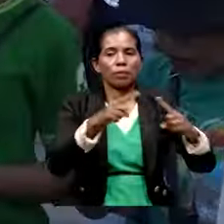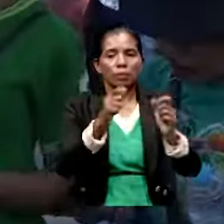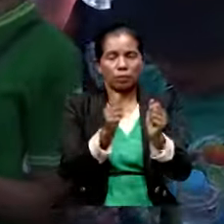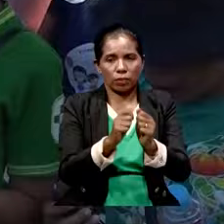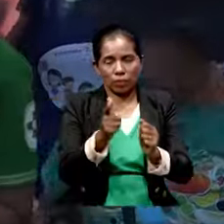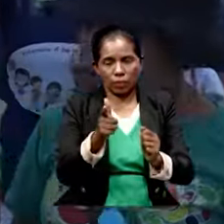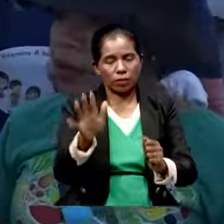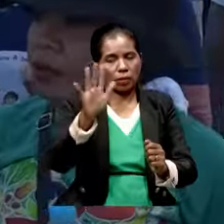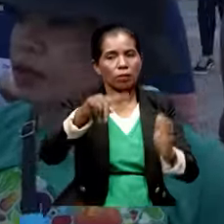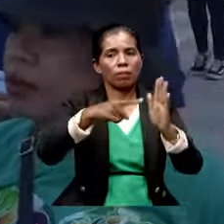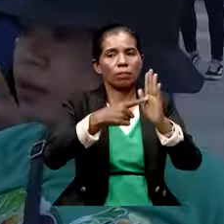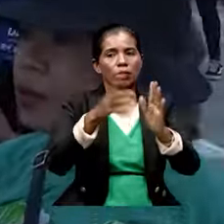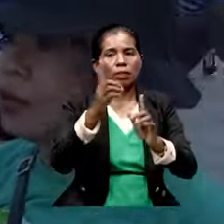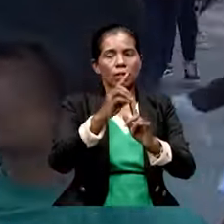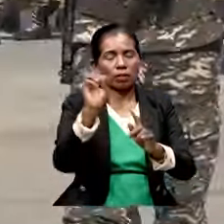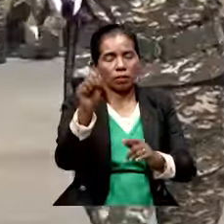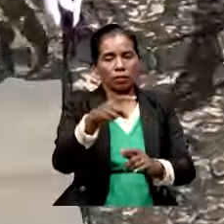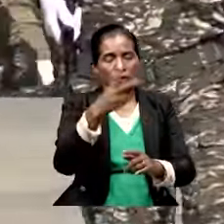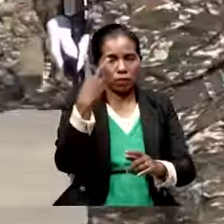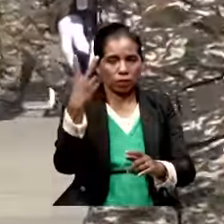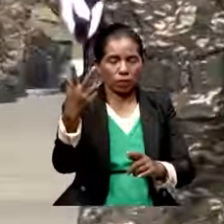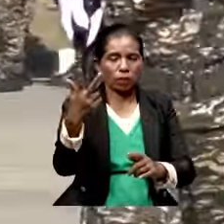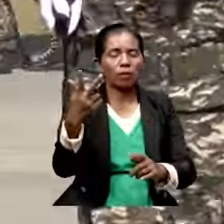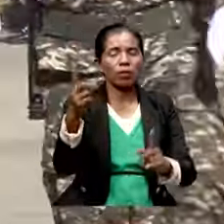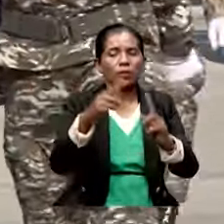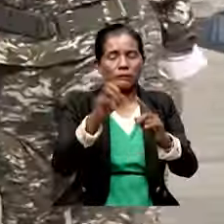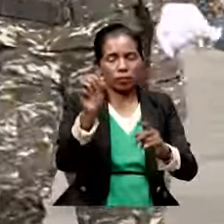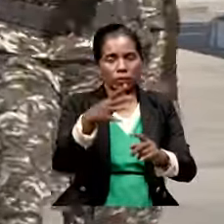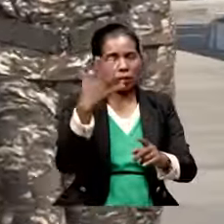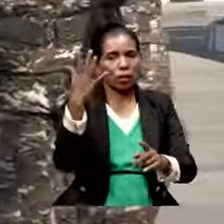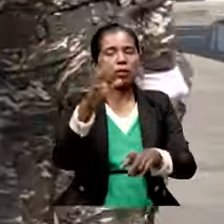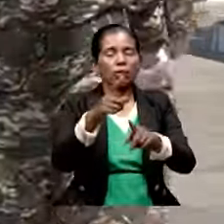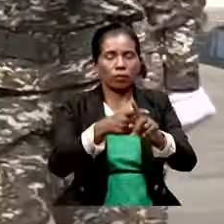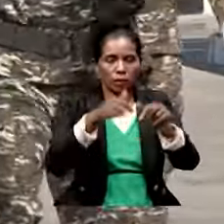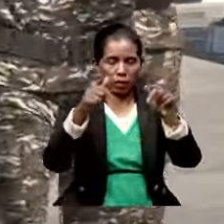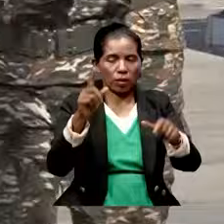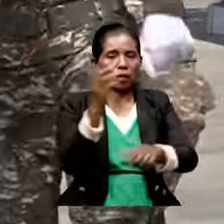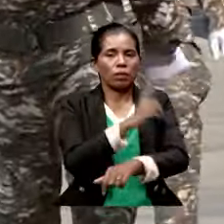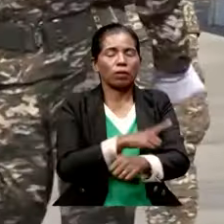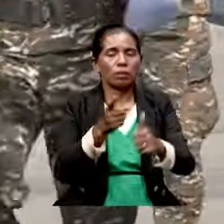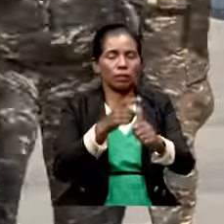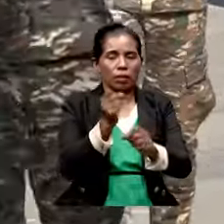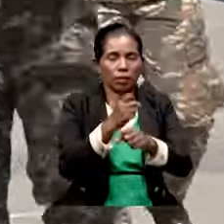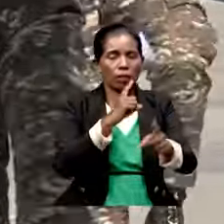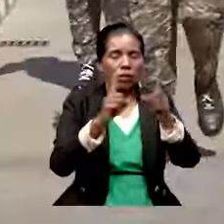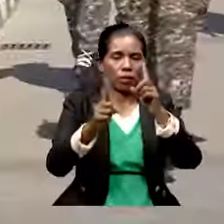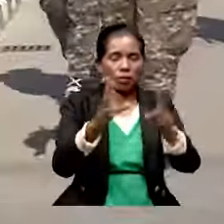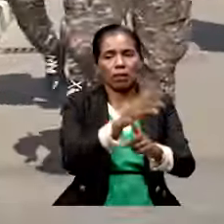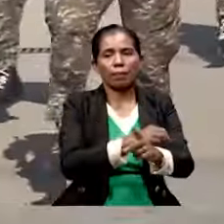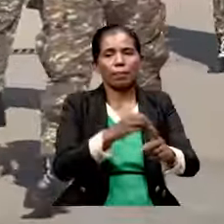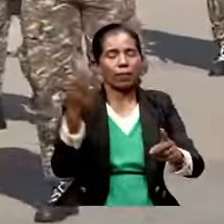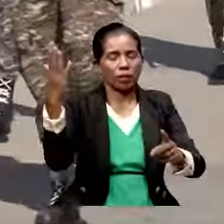lima nebe hahu husi loron sanulurisin tolu to sanulurisin hat fulane nebe iha loron dahulu kalawana palestra no resesaun